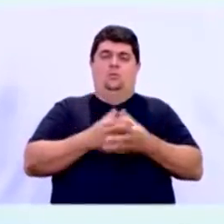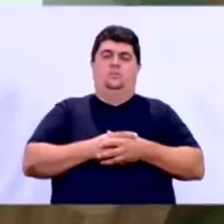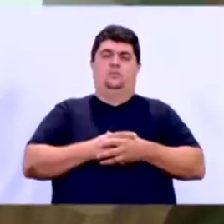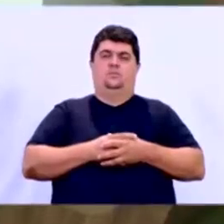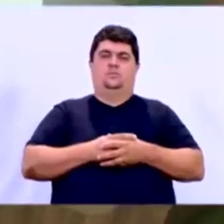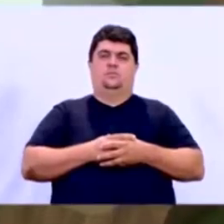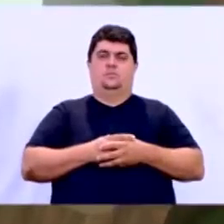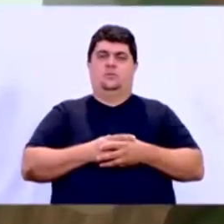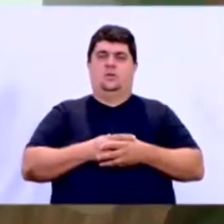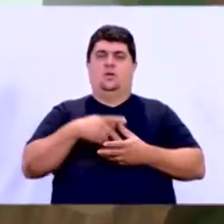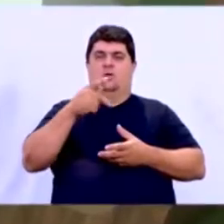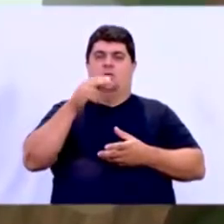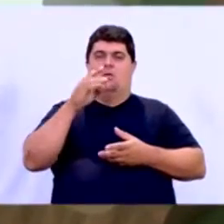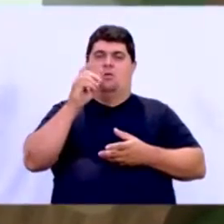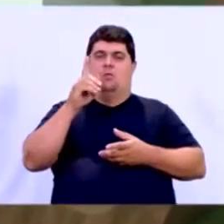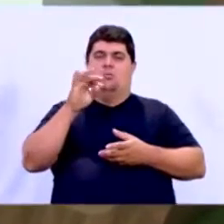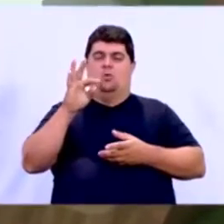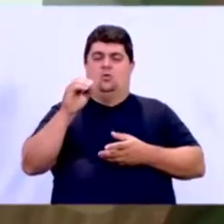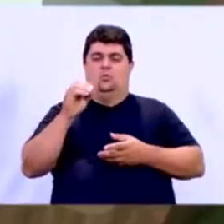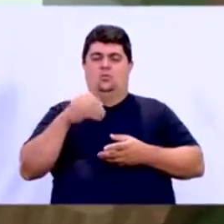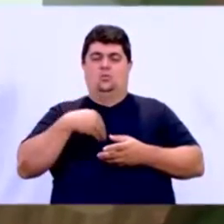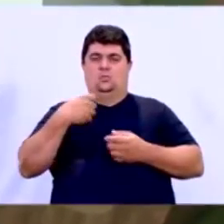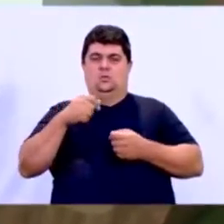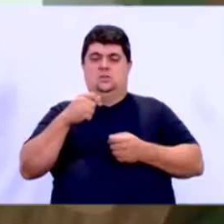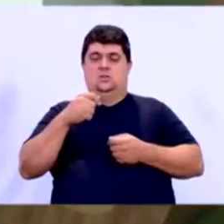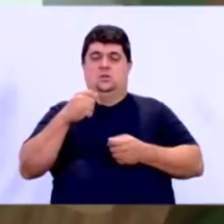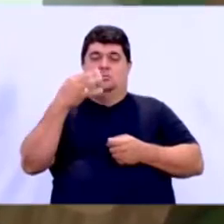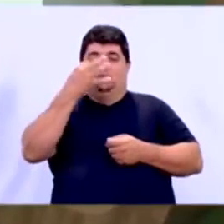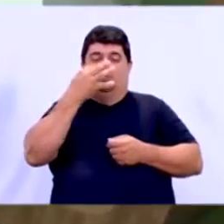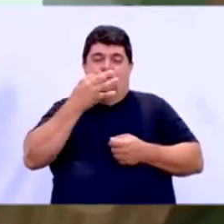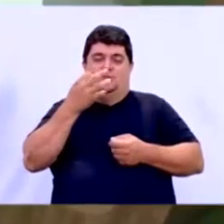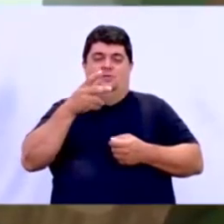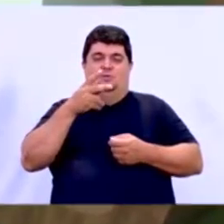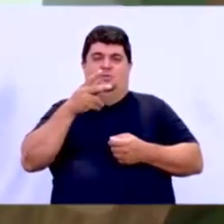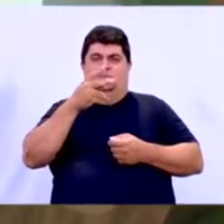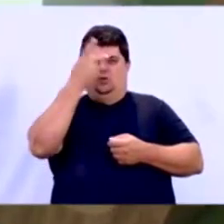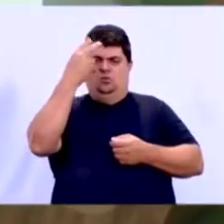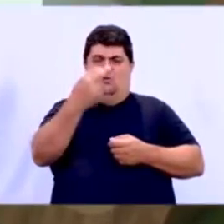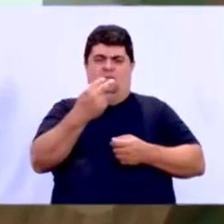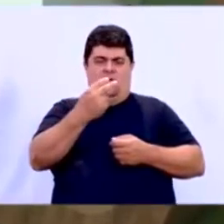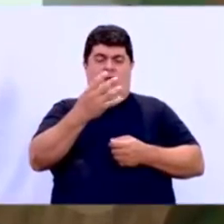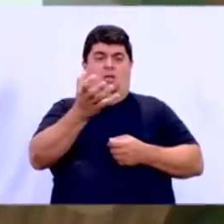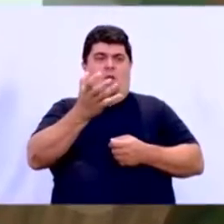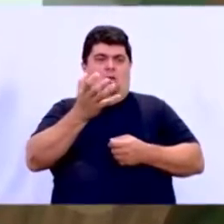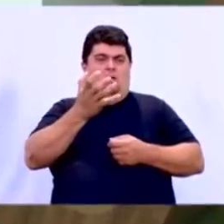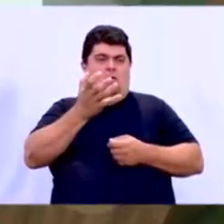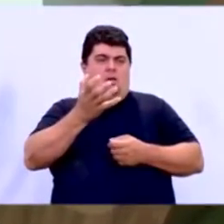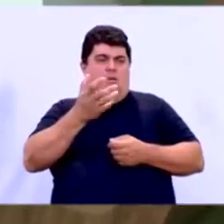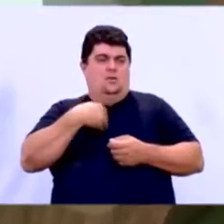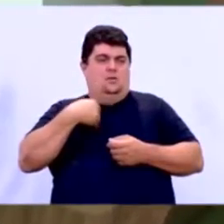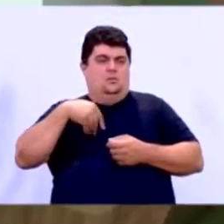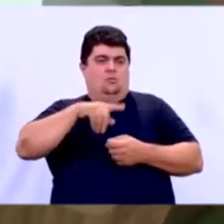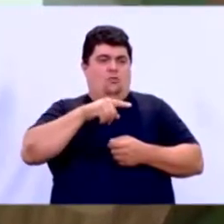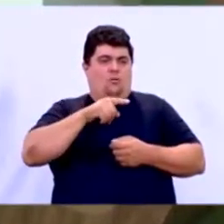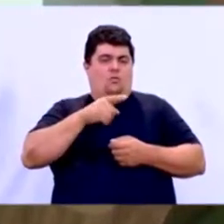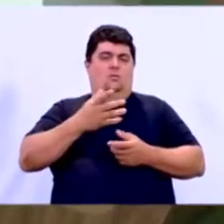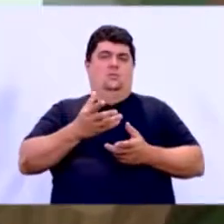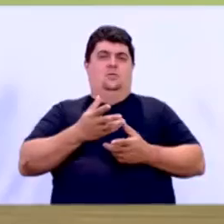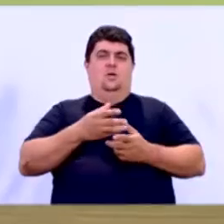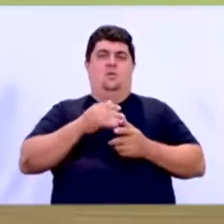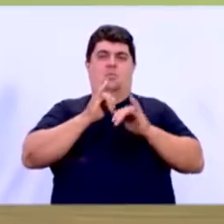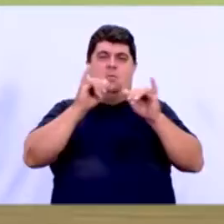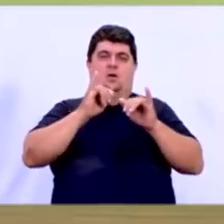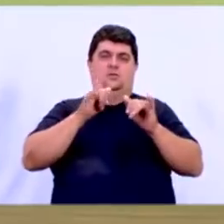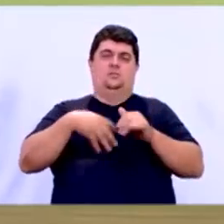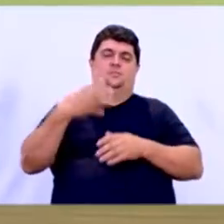do produto geralmente é o que atrai o cliente, né? Se você tem algo diferente, é isso que atrai. Então, o marketing é essencial nesse momento. Vamos